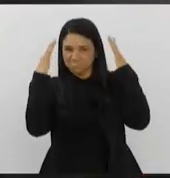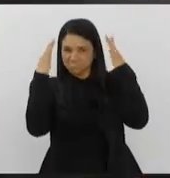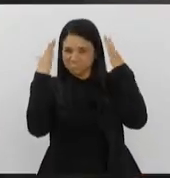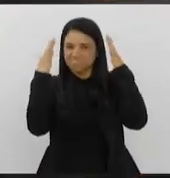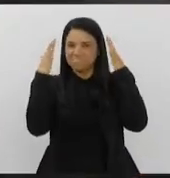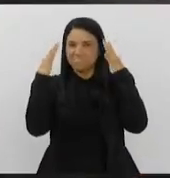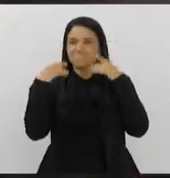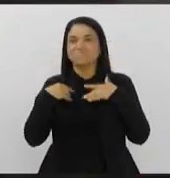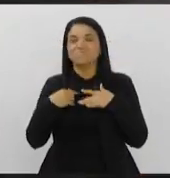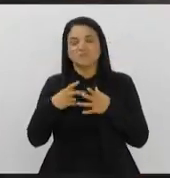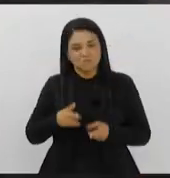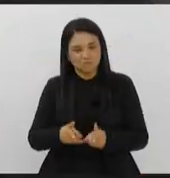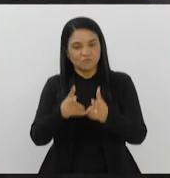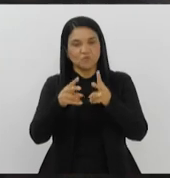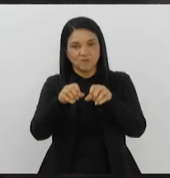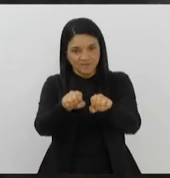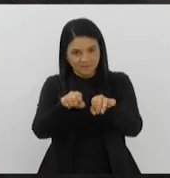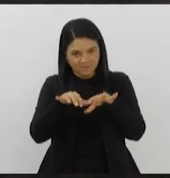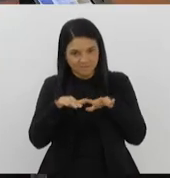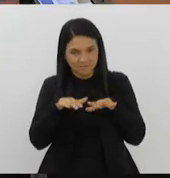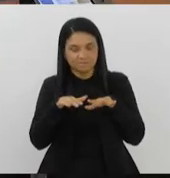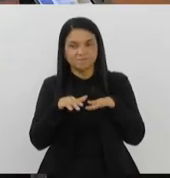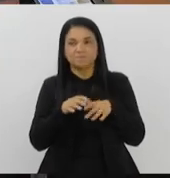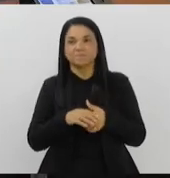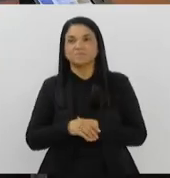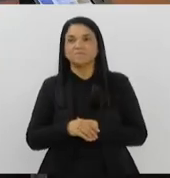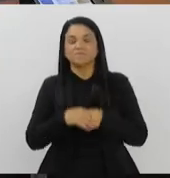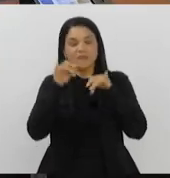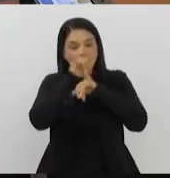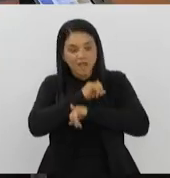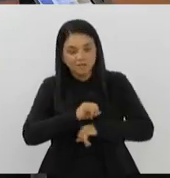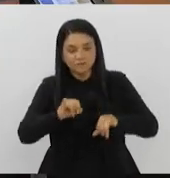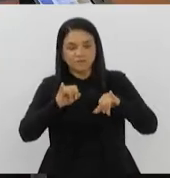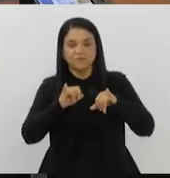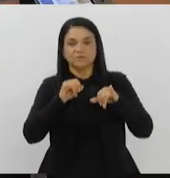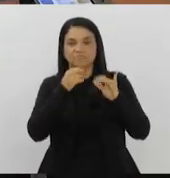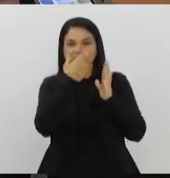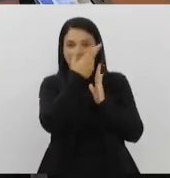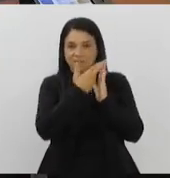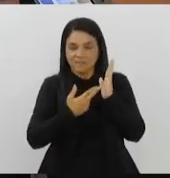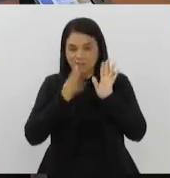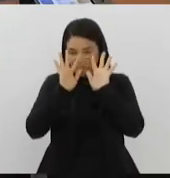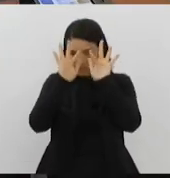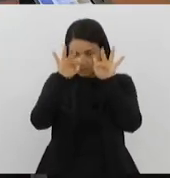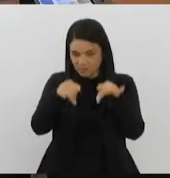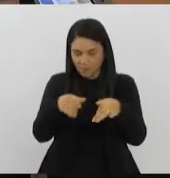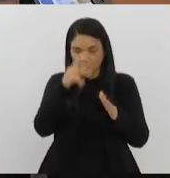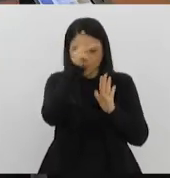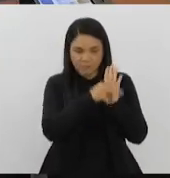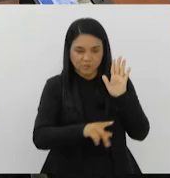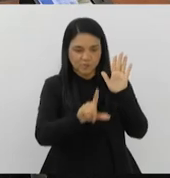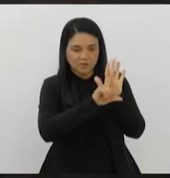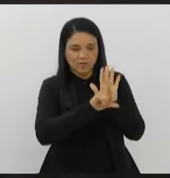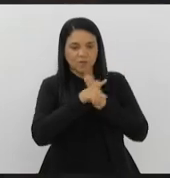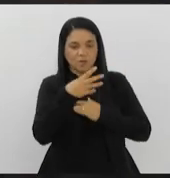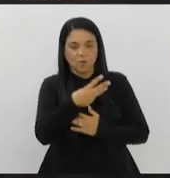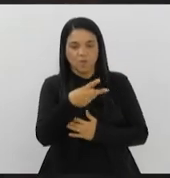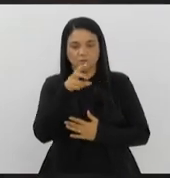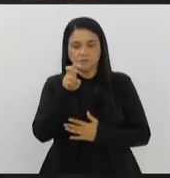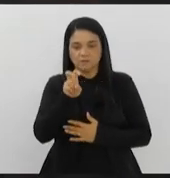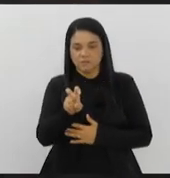Vamos dar prosseguimento à sessão, por favor. Anuncio, redação final, projeto de lei número